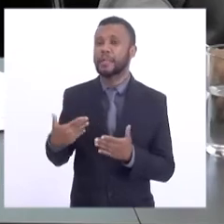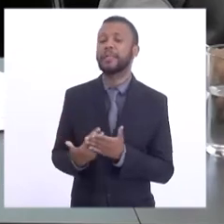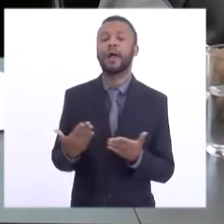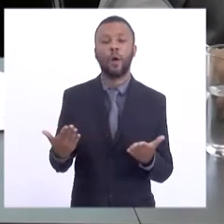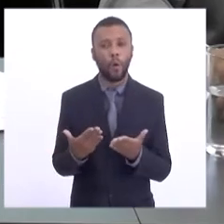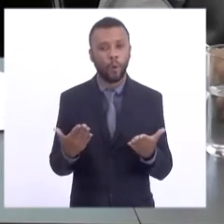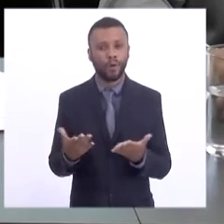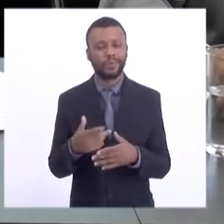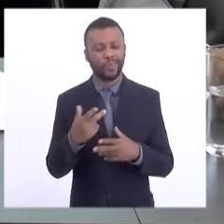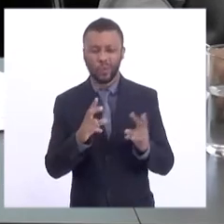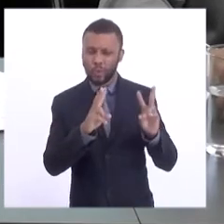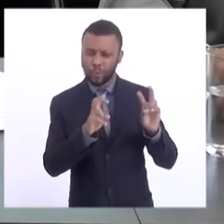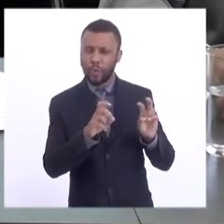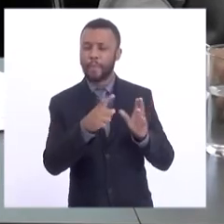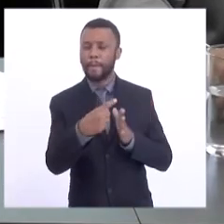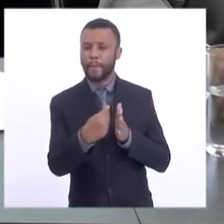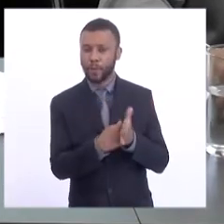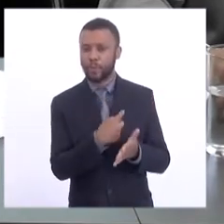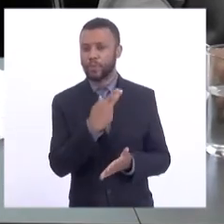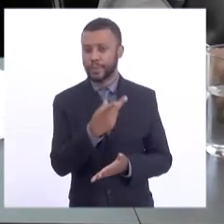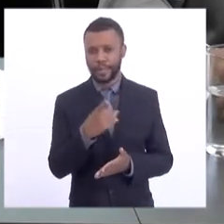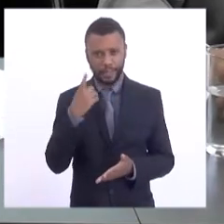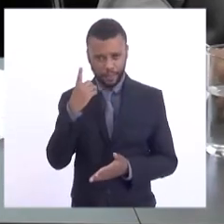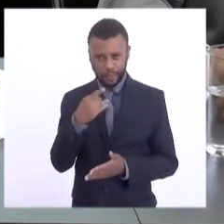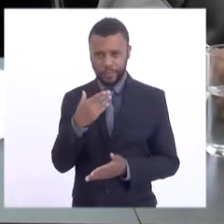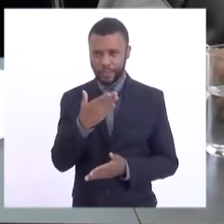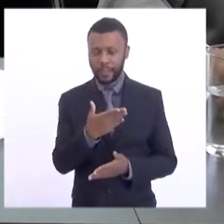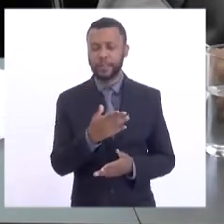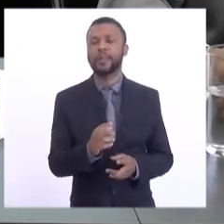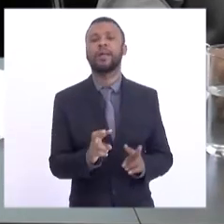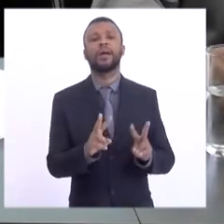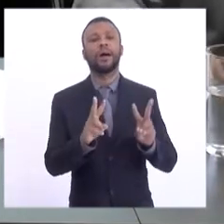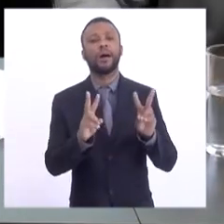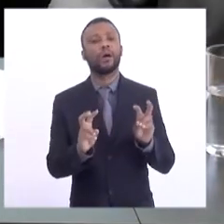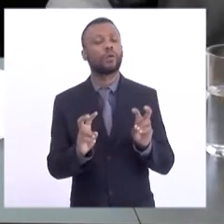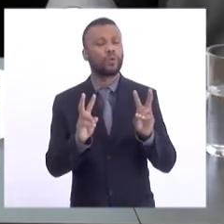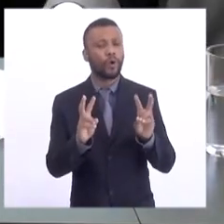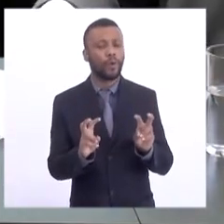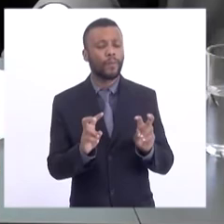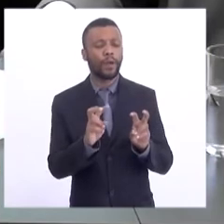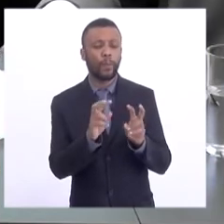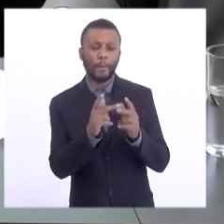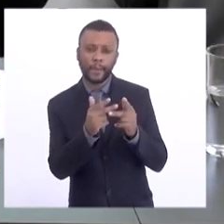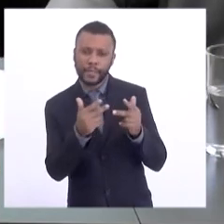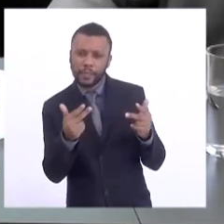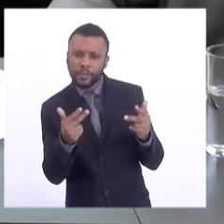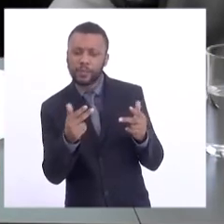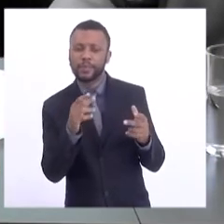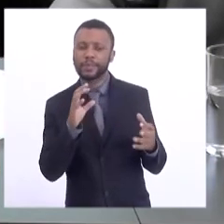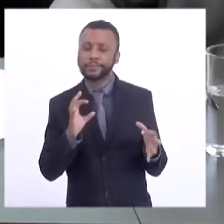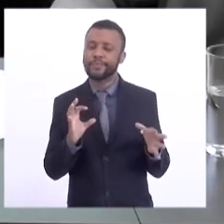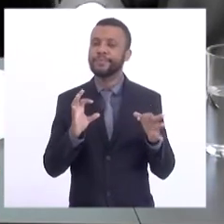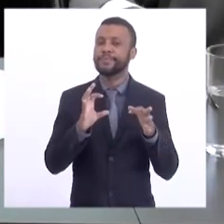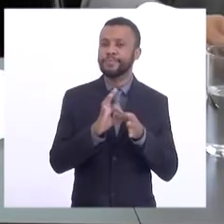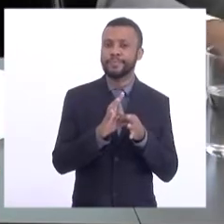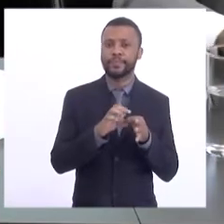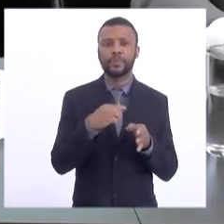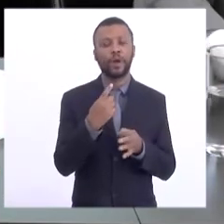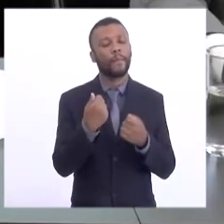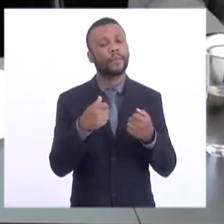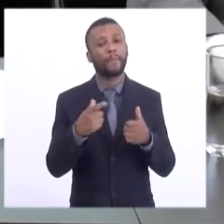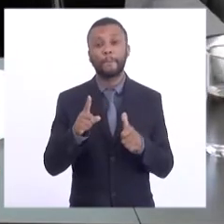relação ao que a senhora perguntou e algumas questões que se entrelaçam a gente precisa realmente